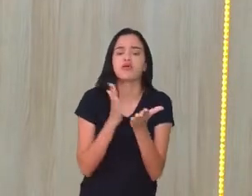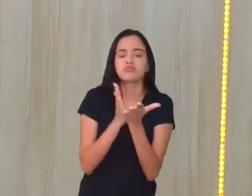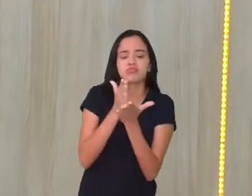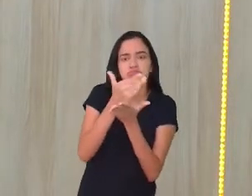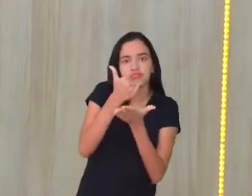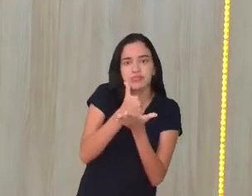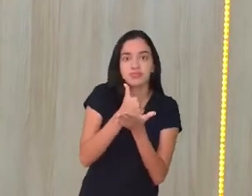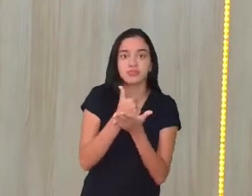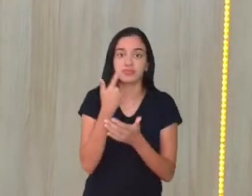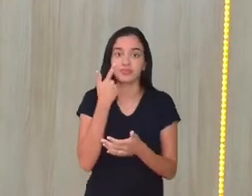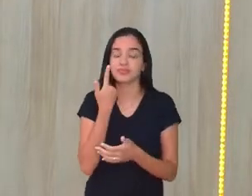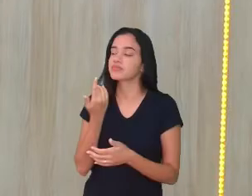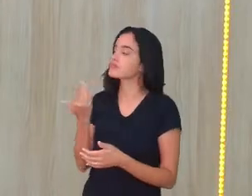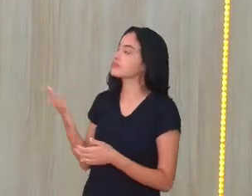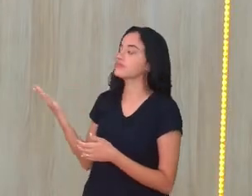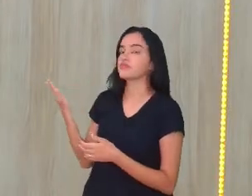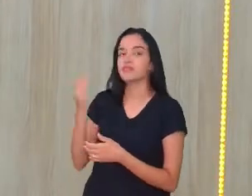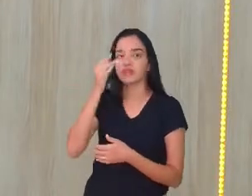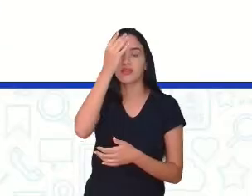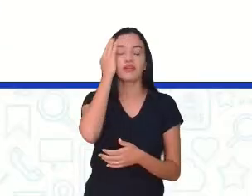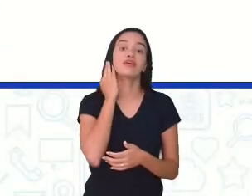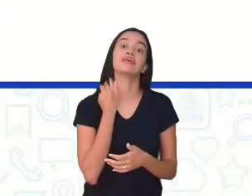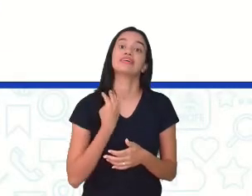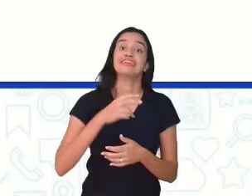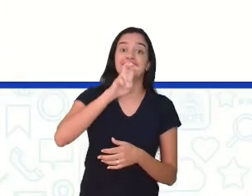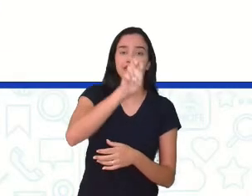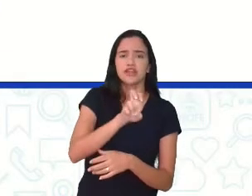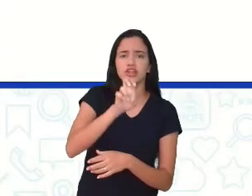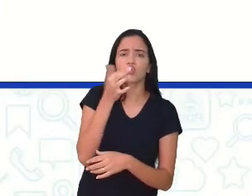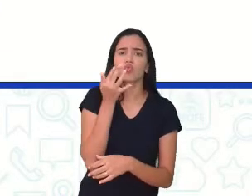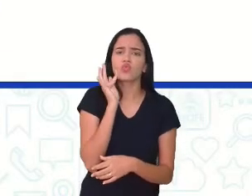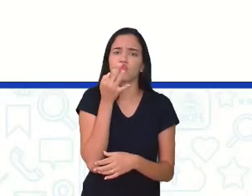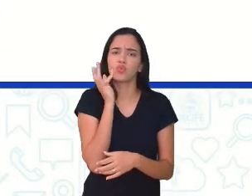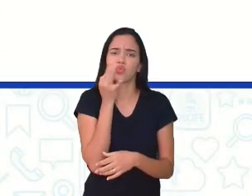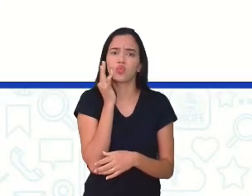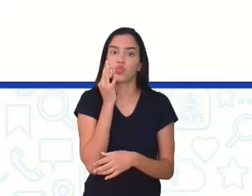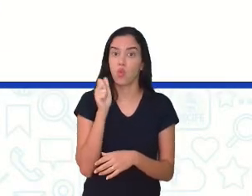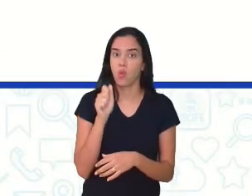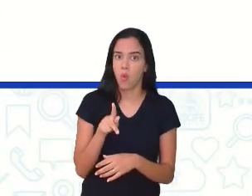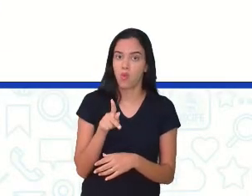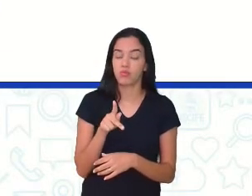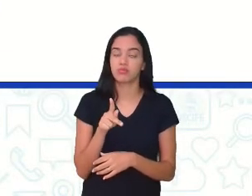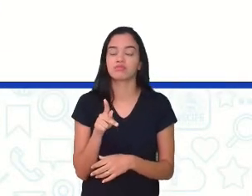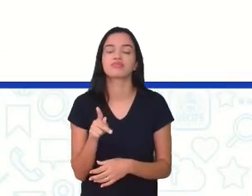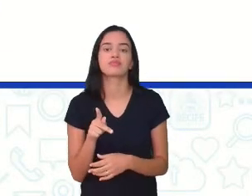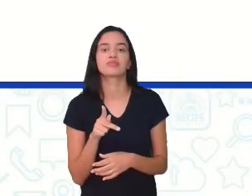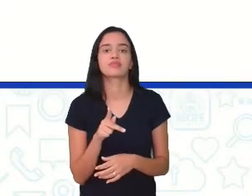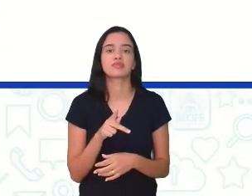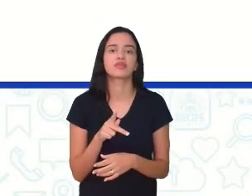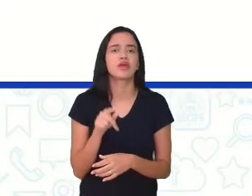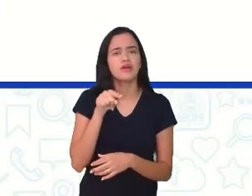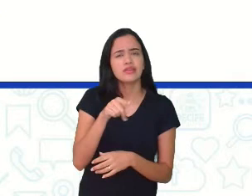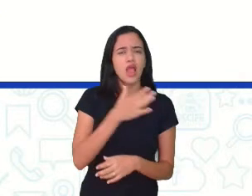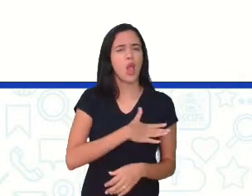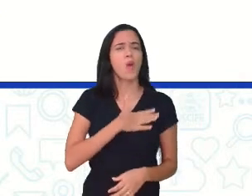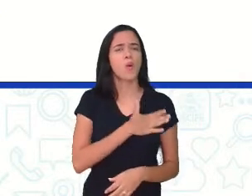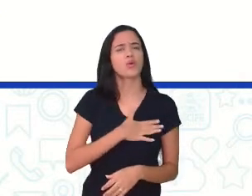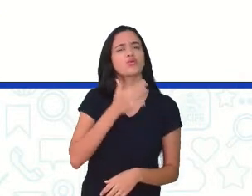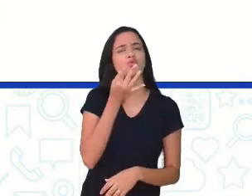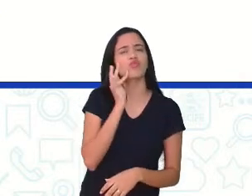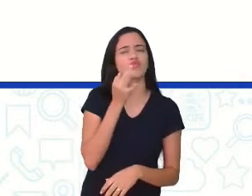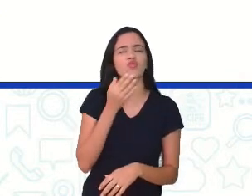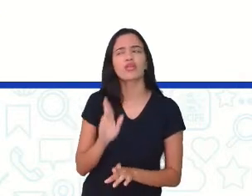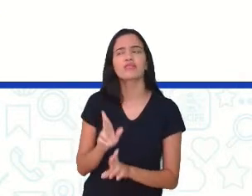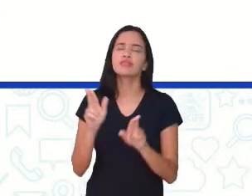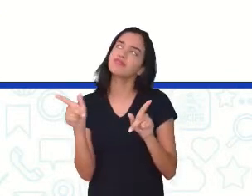coloquei aqui 5 frutas, beleza? 5 frutinhas. Você gosta de alguma fruta diferente